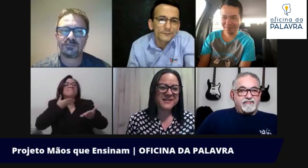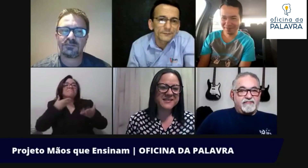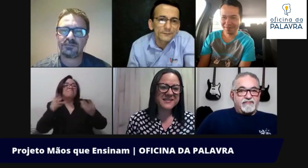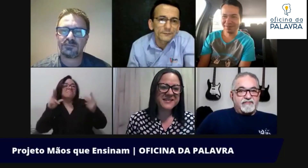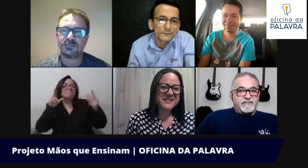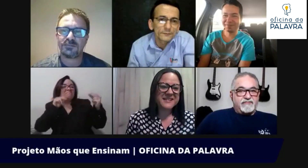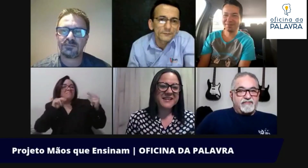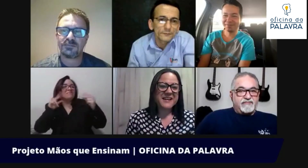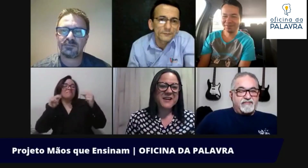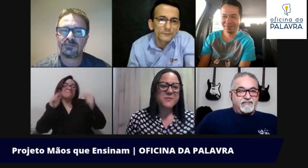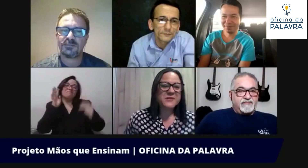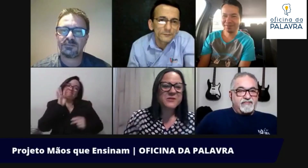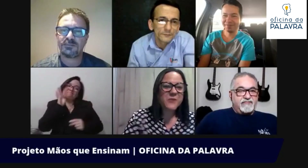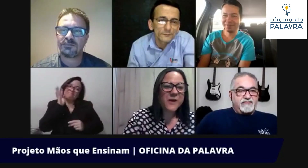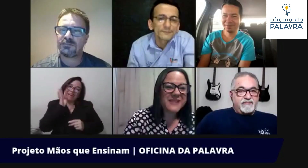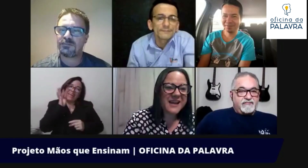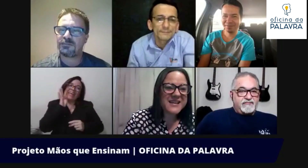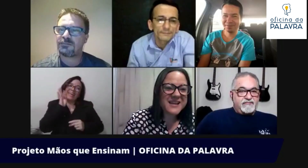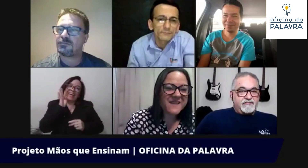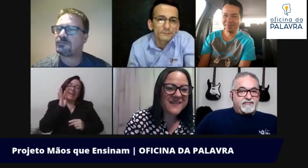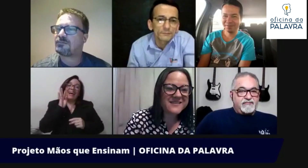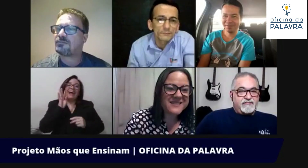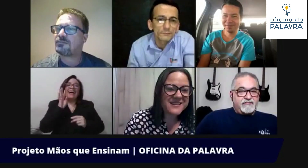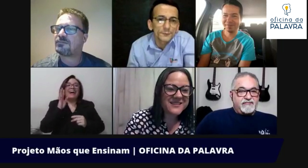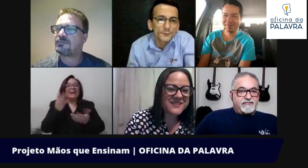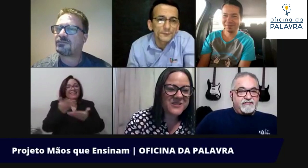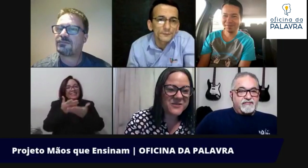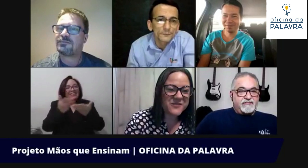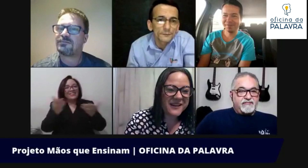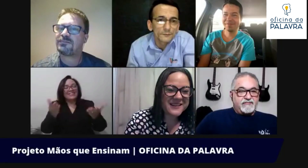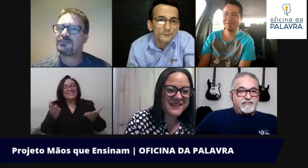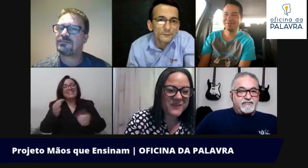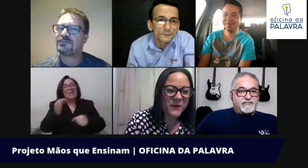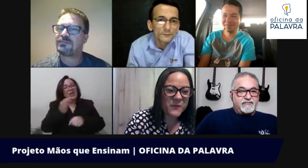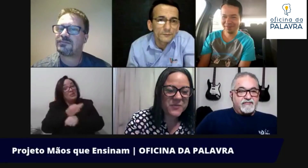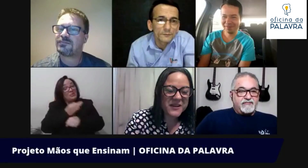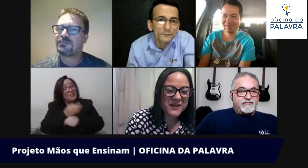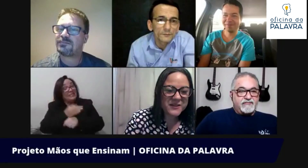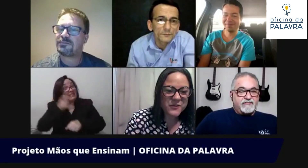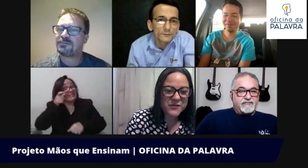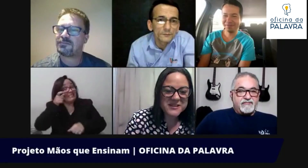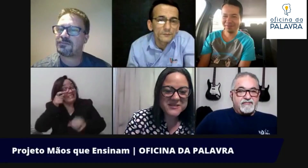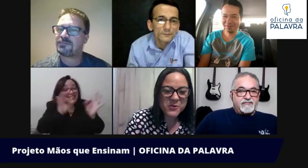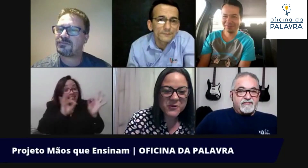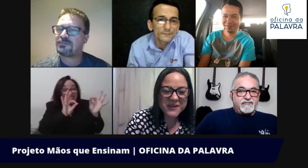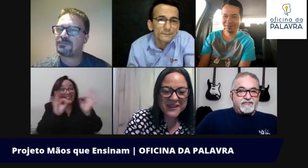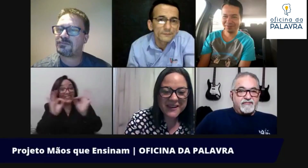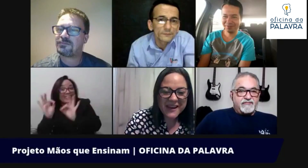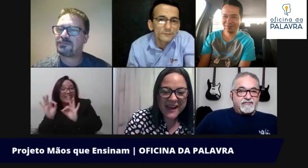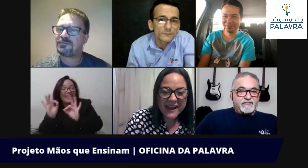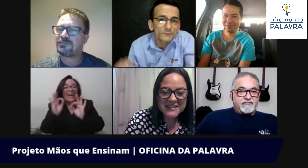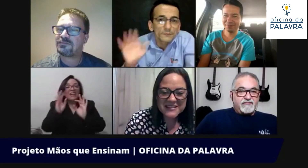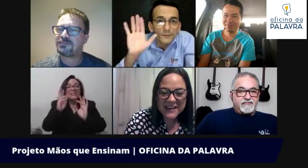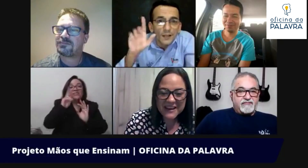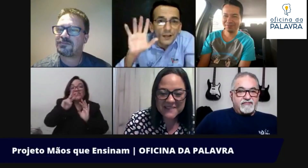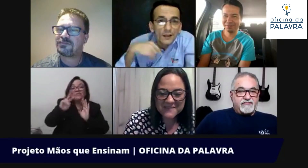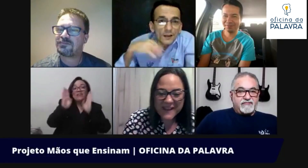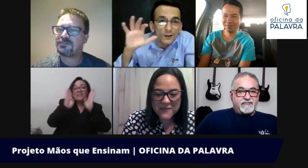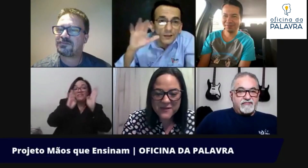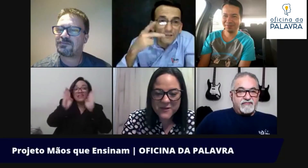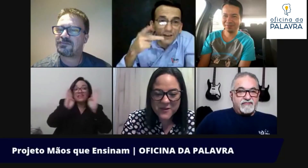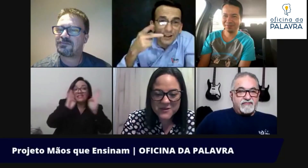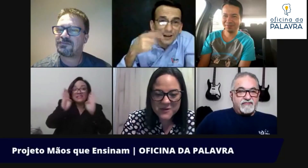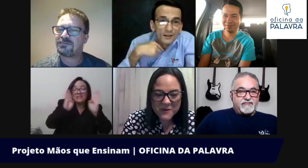bem bacana. O pessoal tá aí aguentando, tô vendo aqui no Facebook.